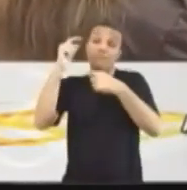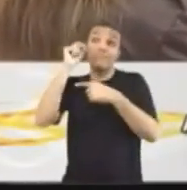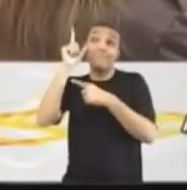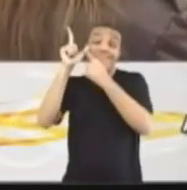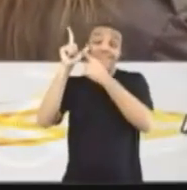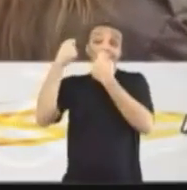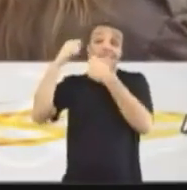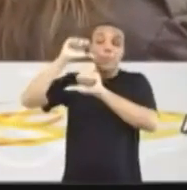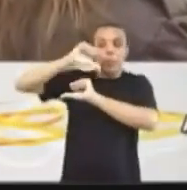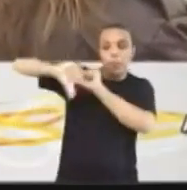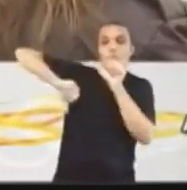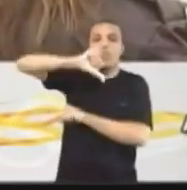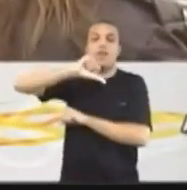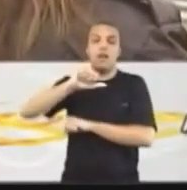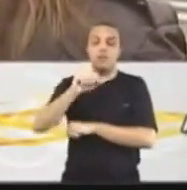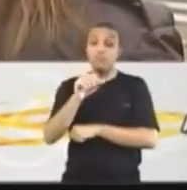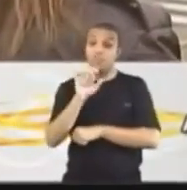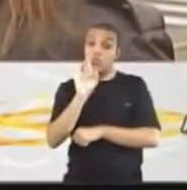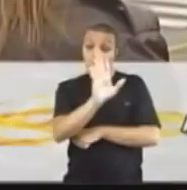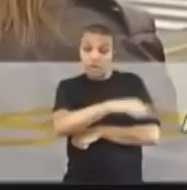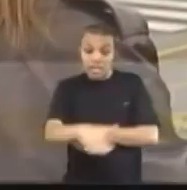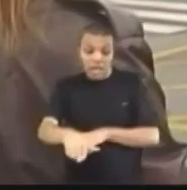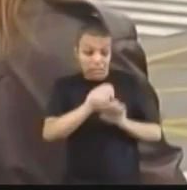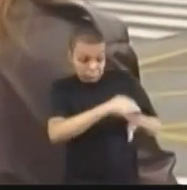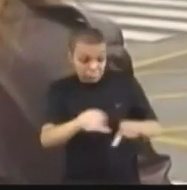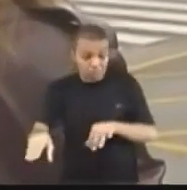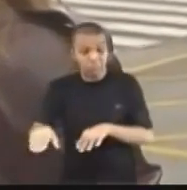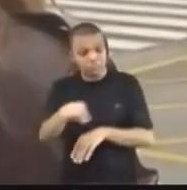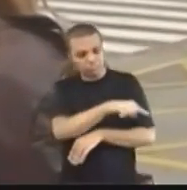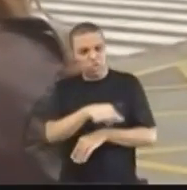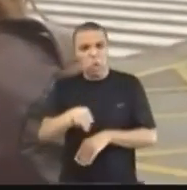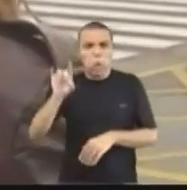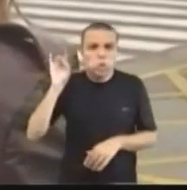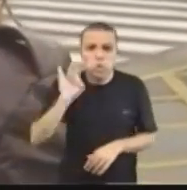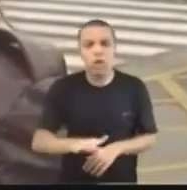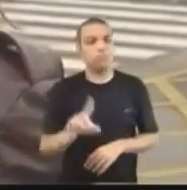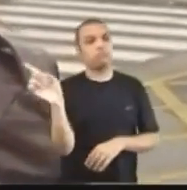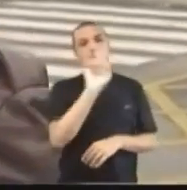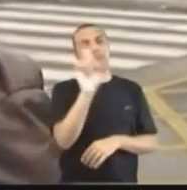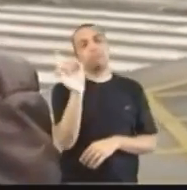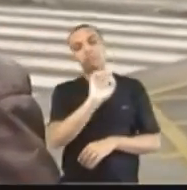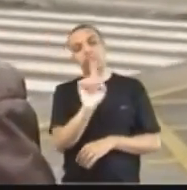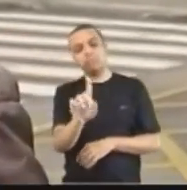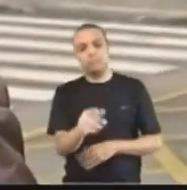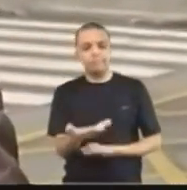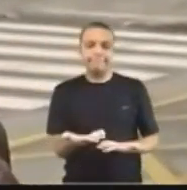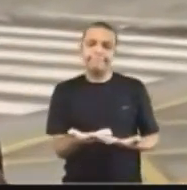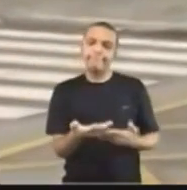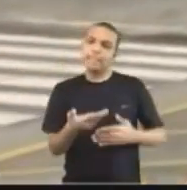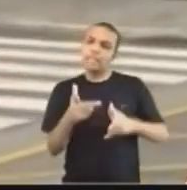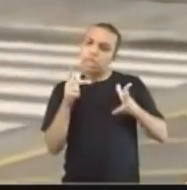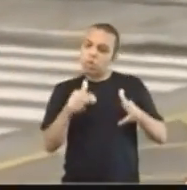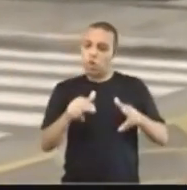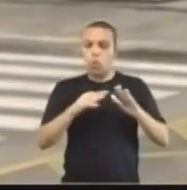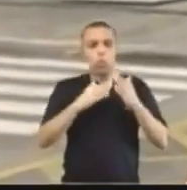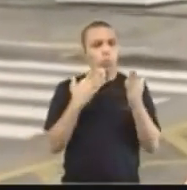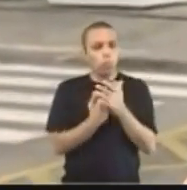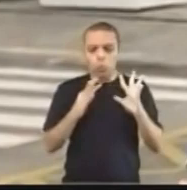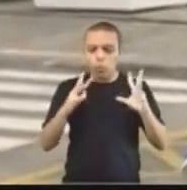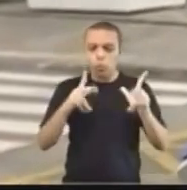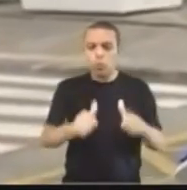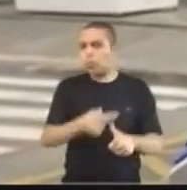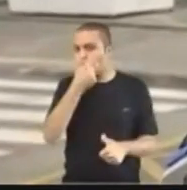educar educar não só as crianças como a gente faz aqui né Eh maciçamente com todas as escolas do município